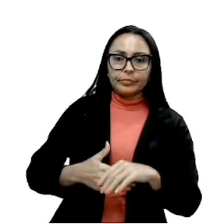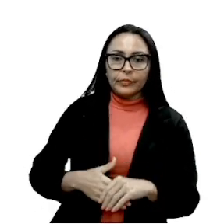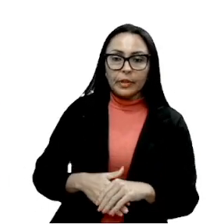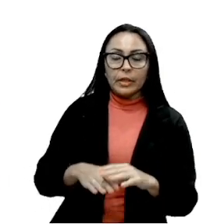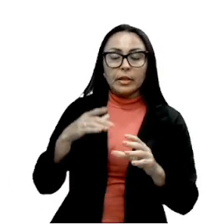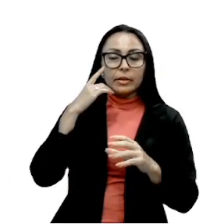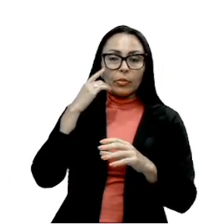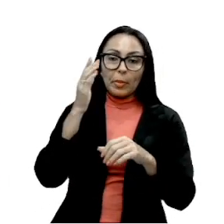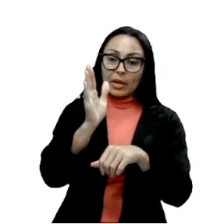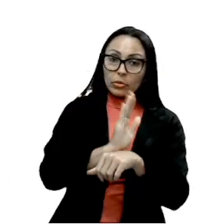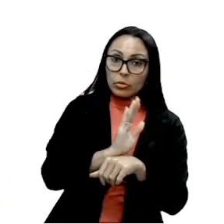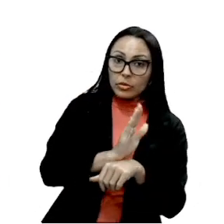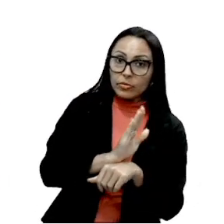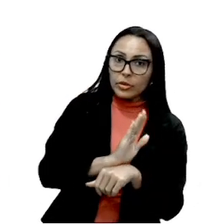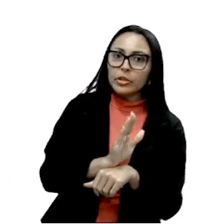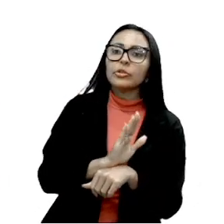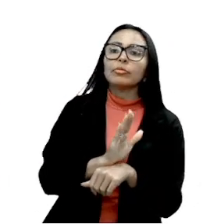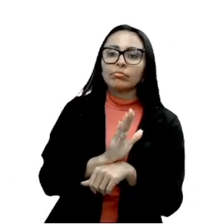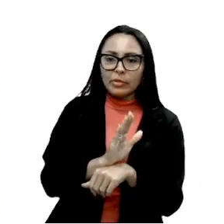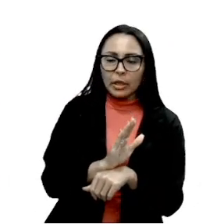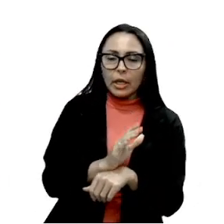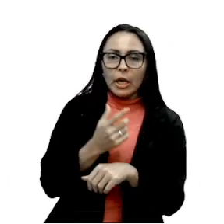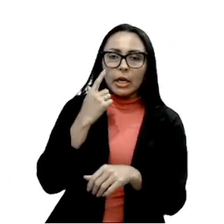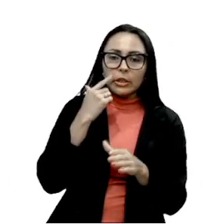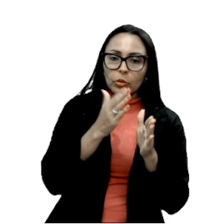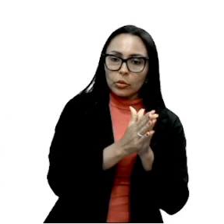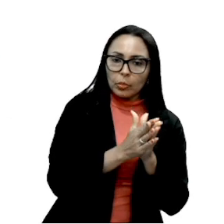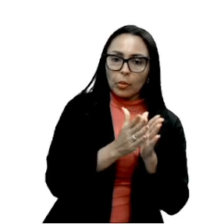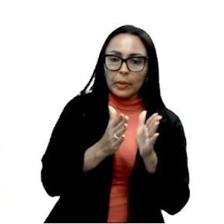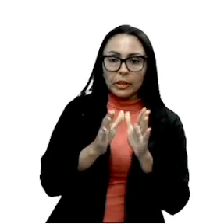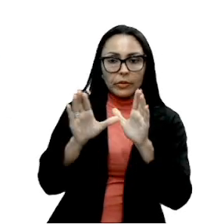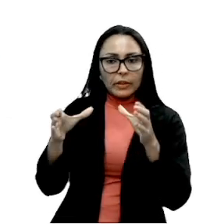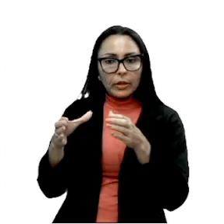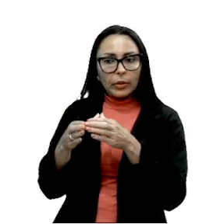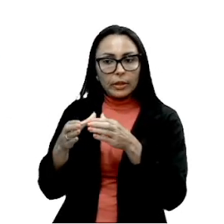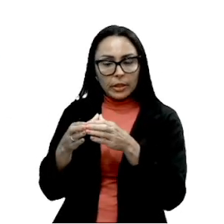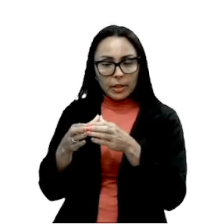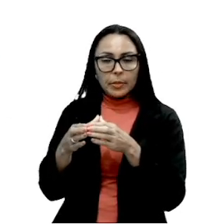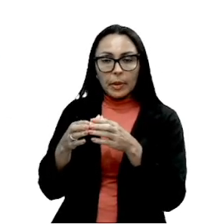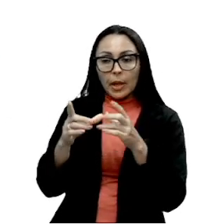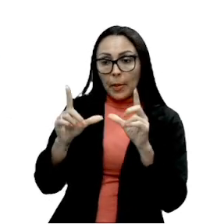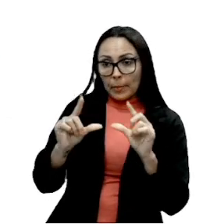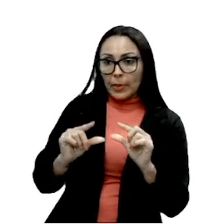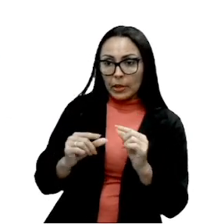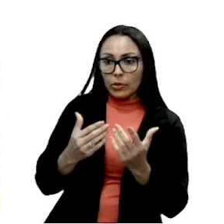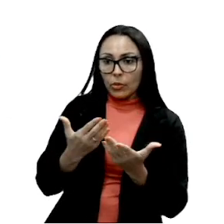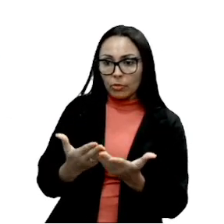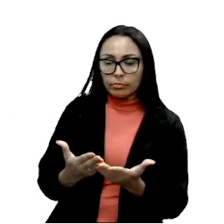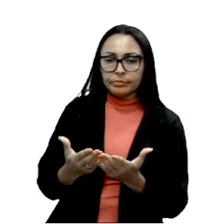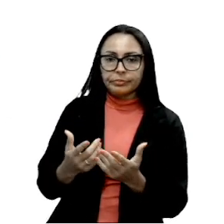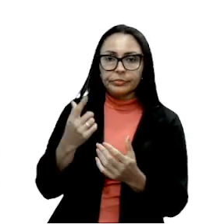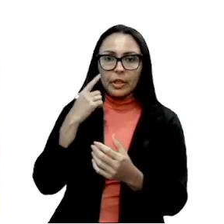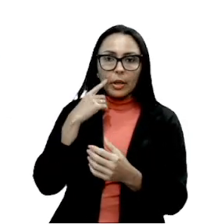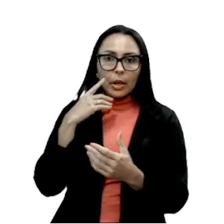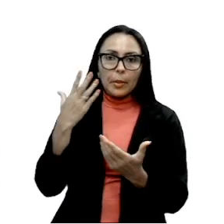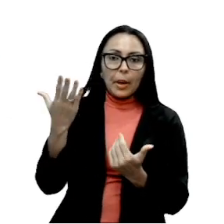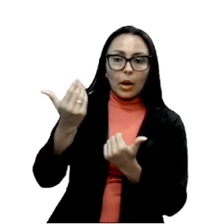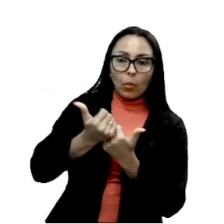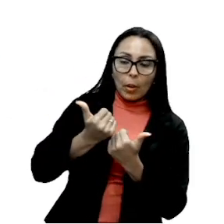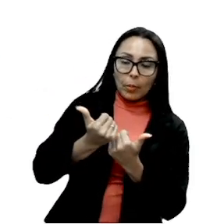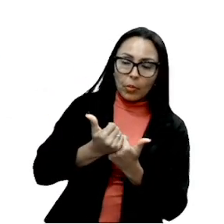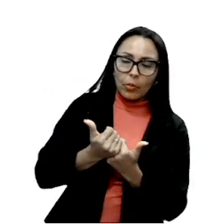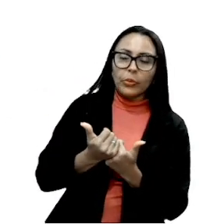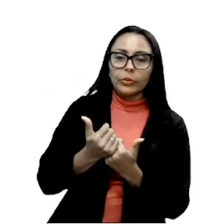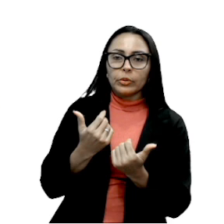de vídeo ou o filmmaker. Então, ele vai ter uma equipe reduzida, normalmente uma pessoa, um assistente para ajudar ele com a câmera, com a iluminação,